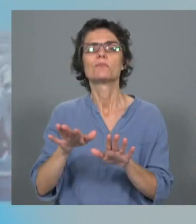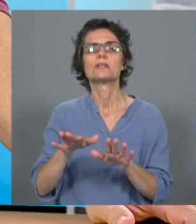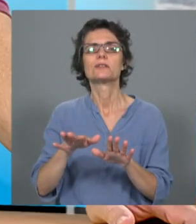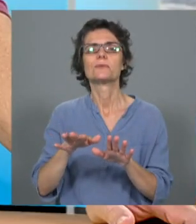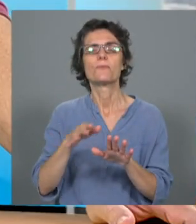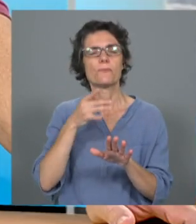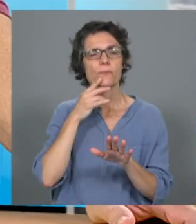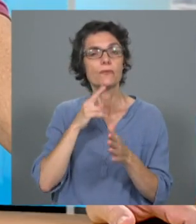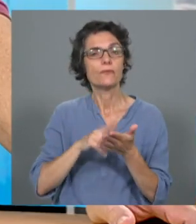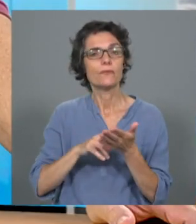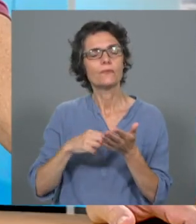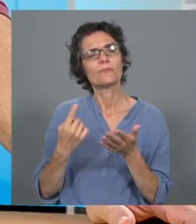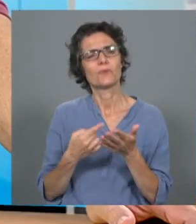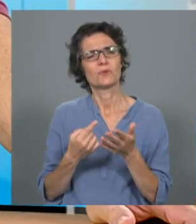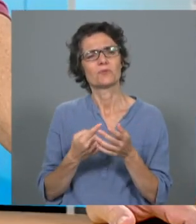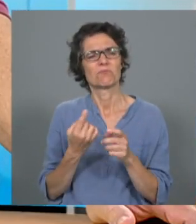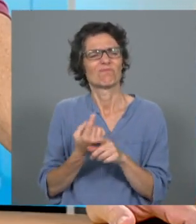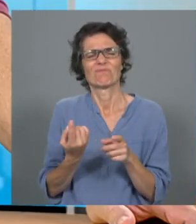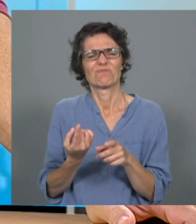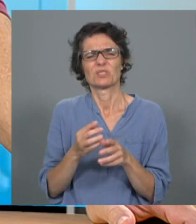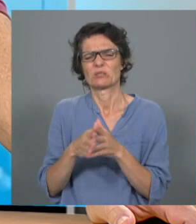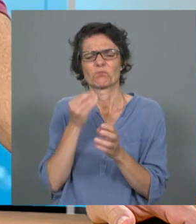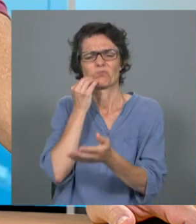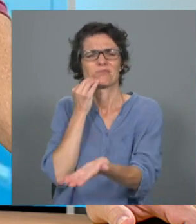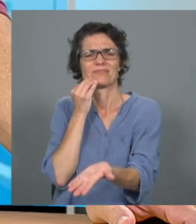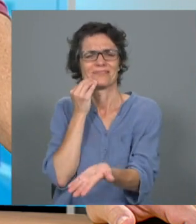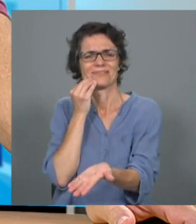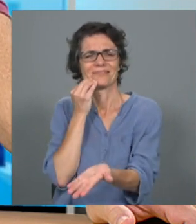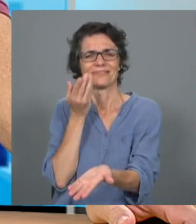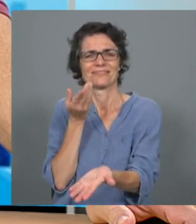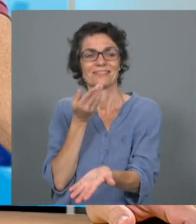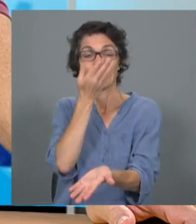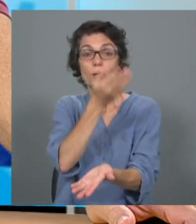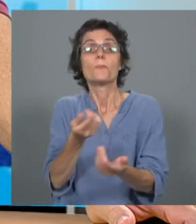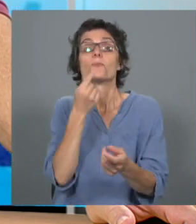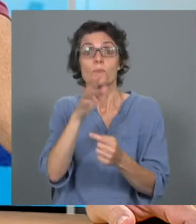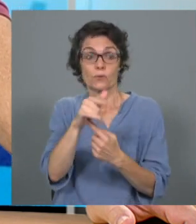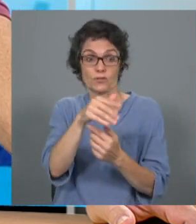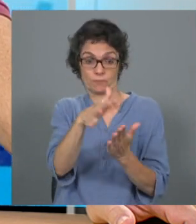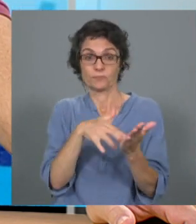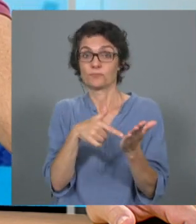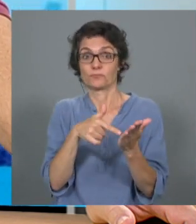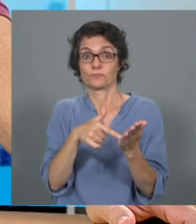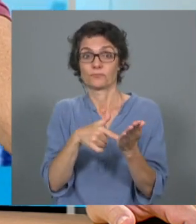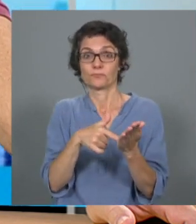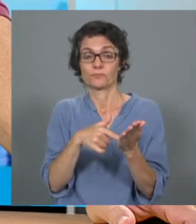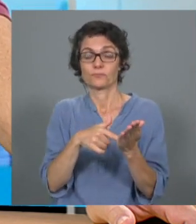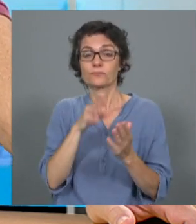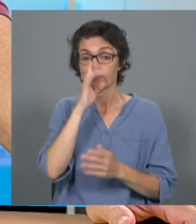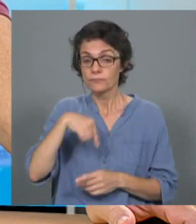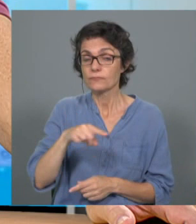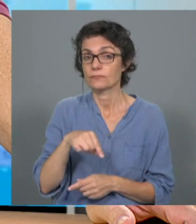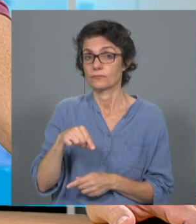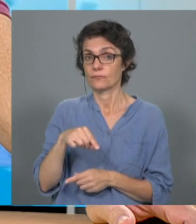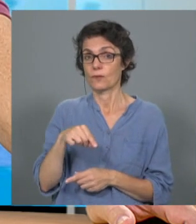nem teríamos muito motivo para isso. Que é o caso que se passa aqui. Porque se nós fôssemos